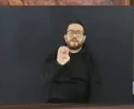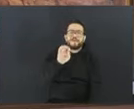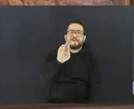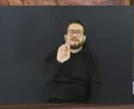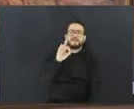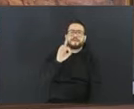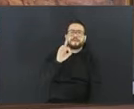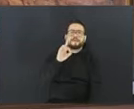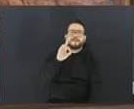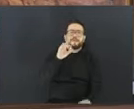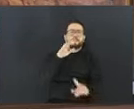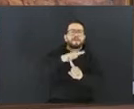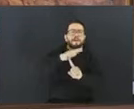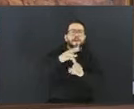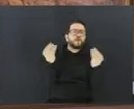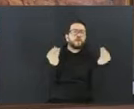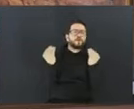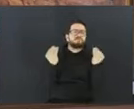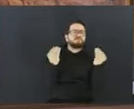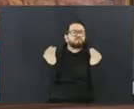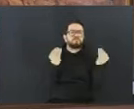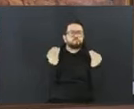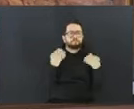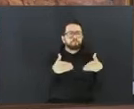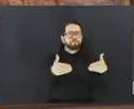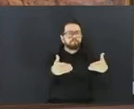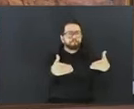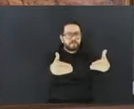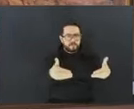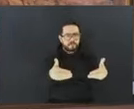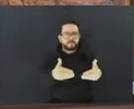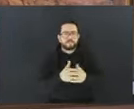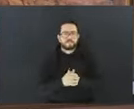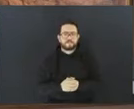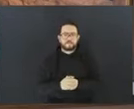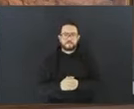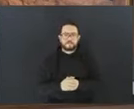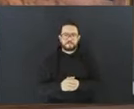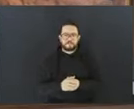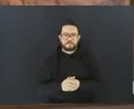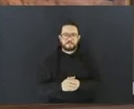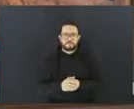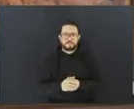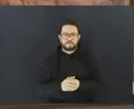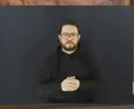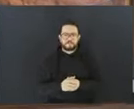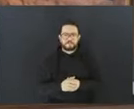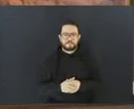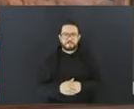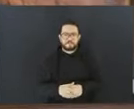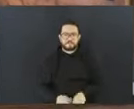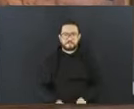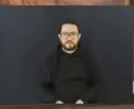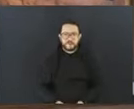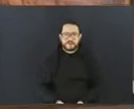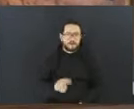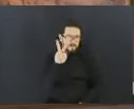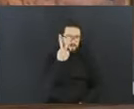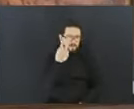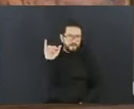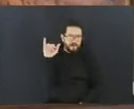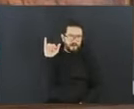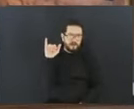nós estamos fazendo prevenção nas escolas, no combate às drogas? Nós teremos outros